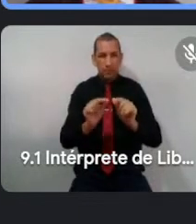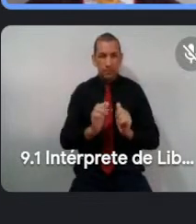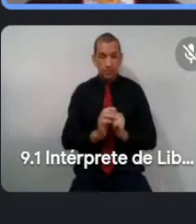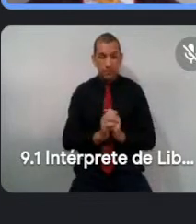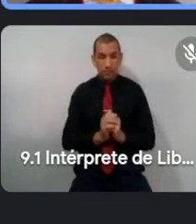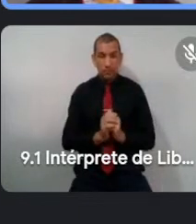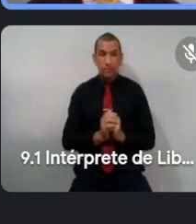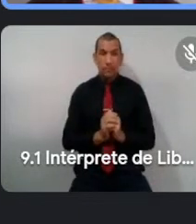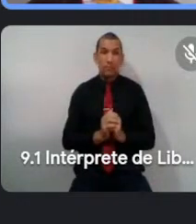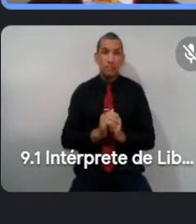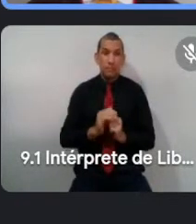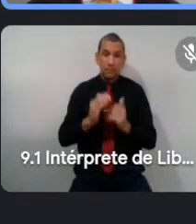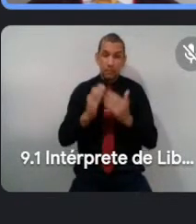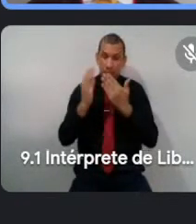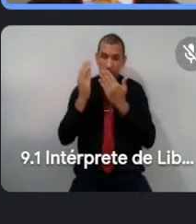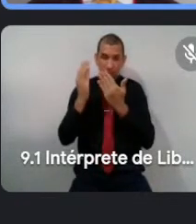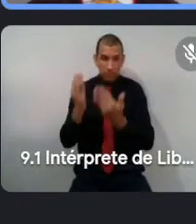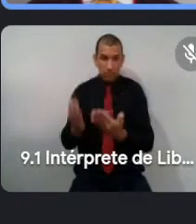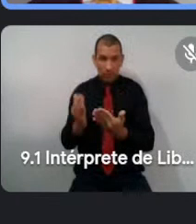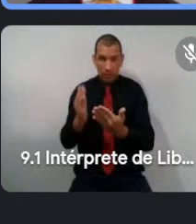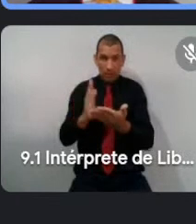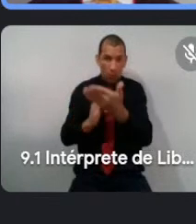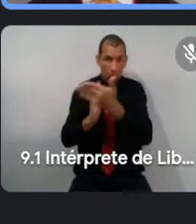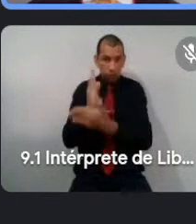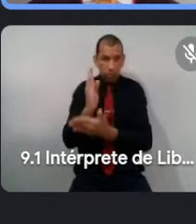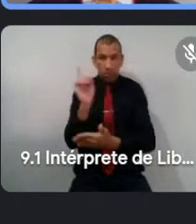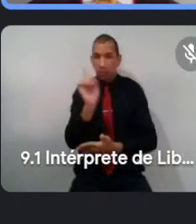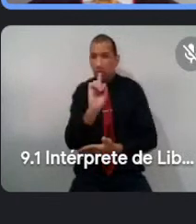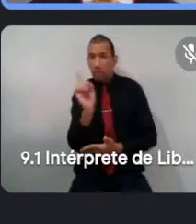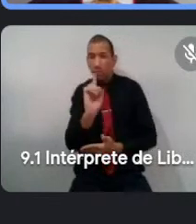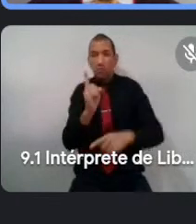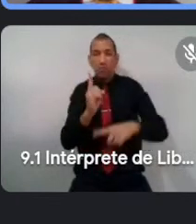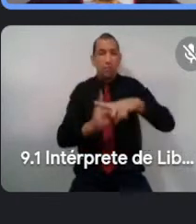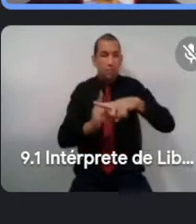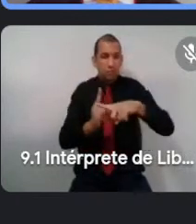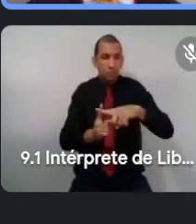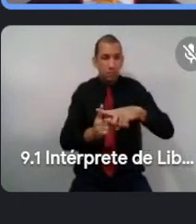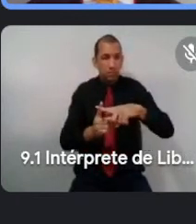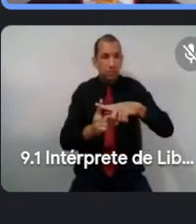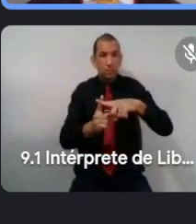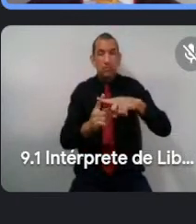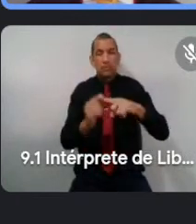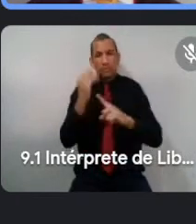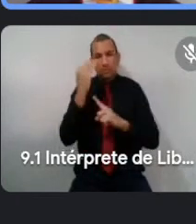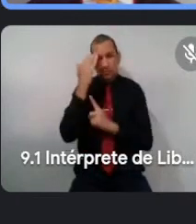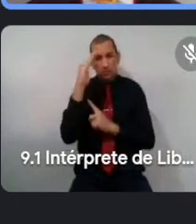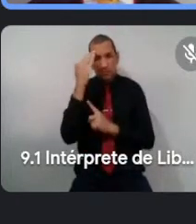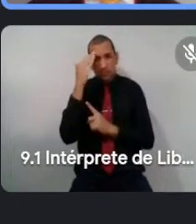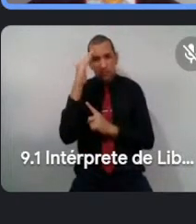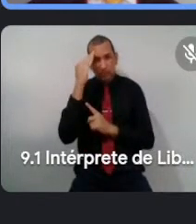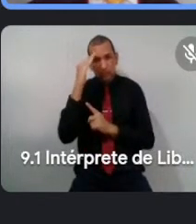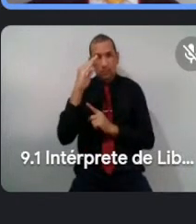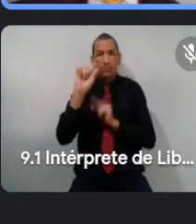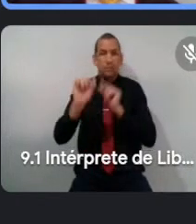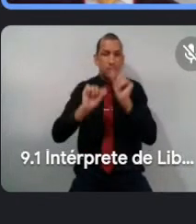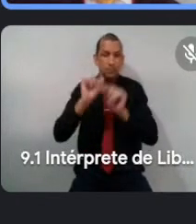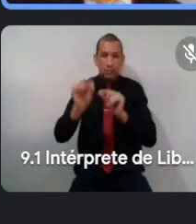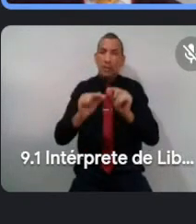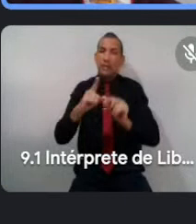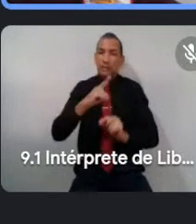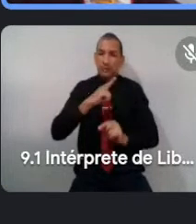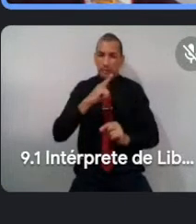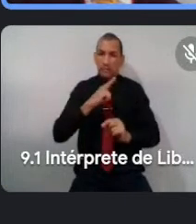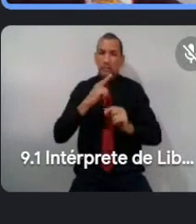e o providente não sentado provimento ao recurso eleitoral tem lista aqui entende que a provas